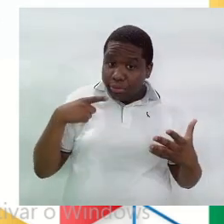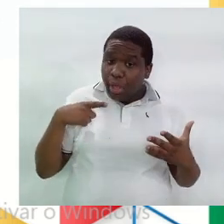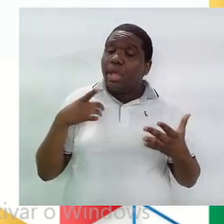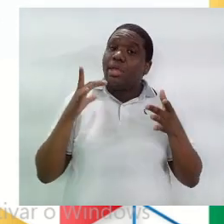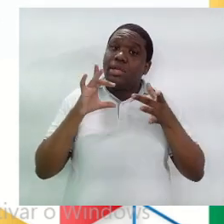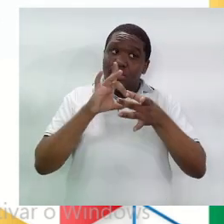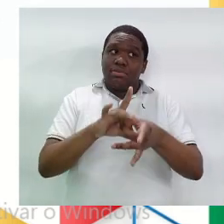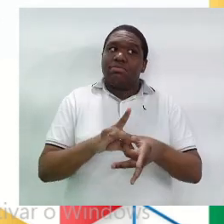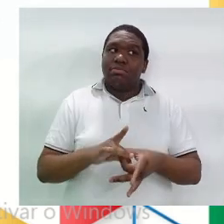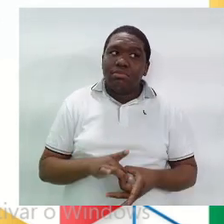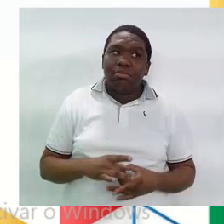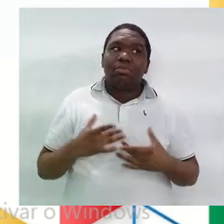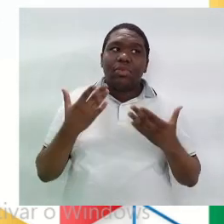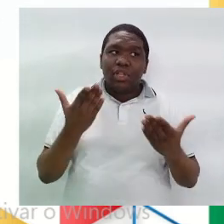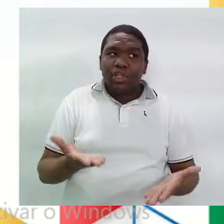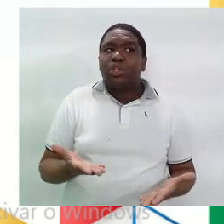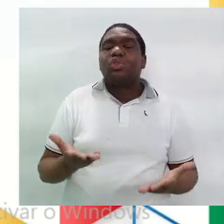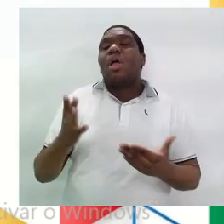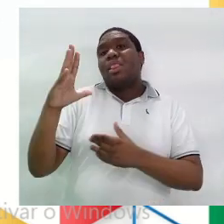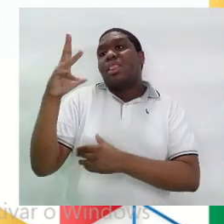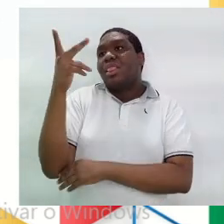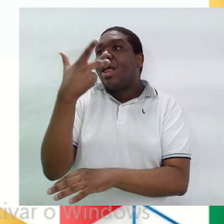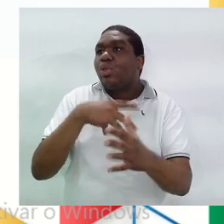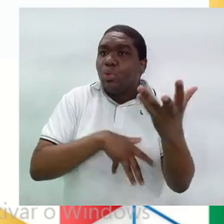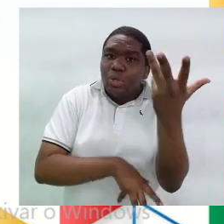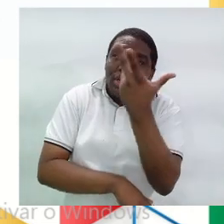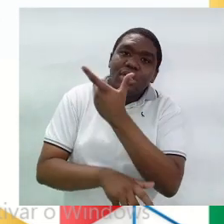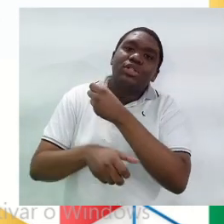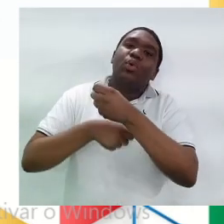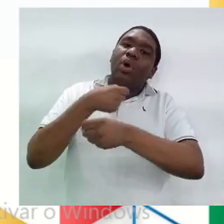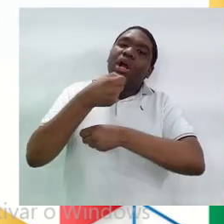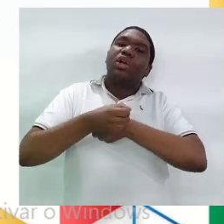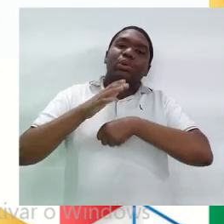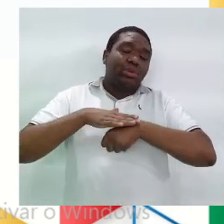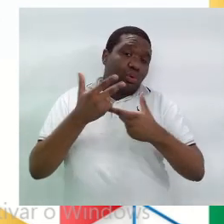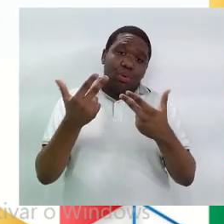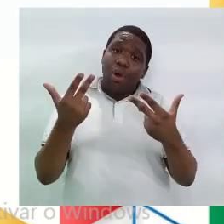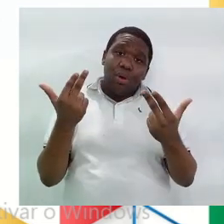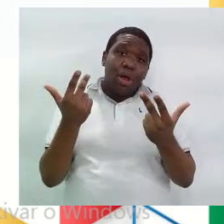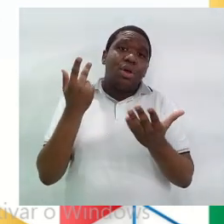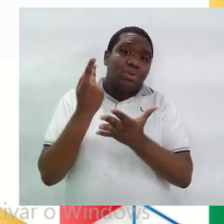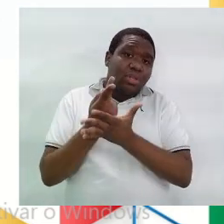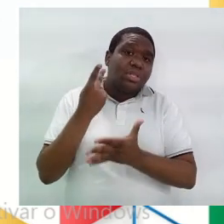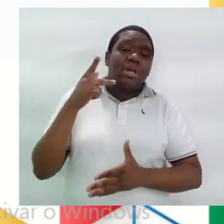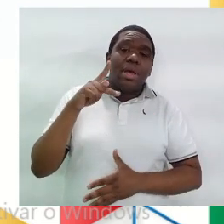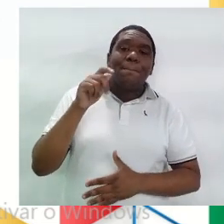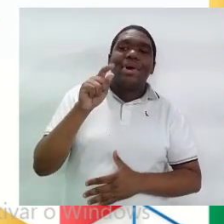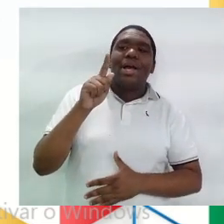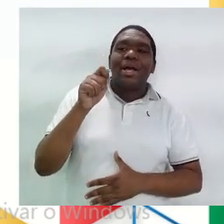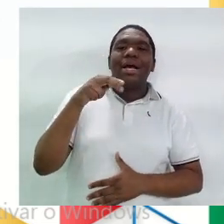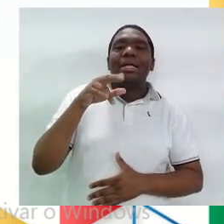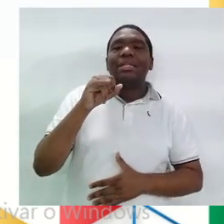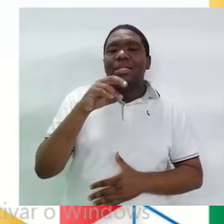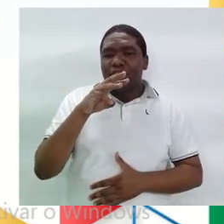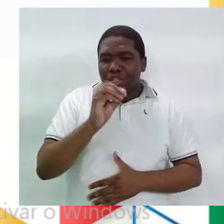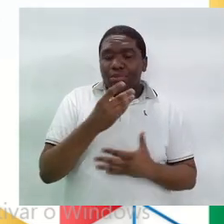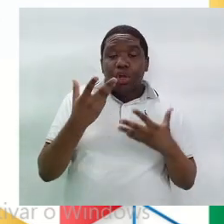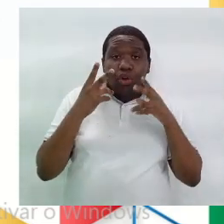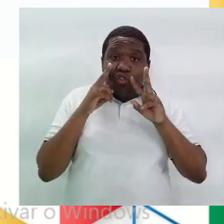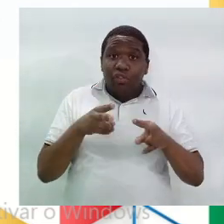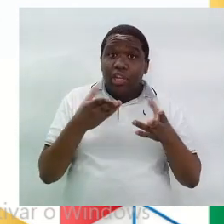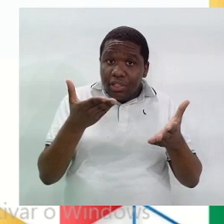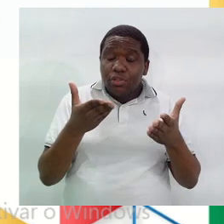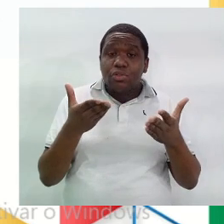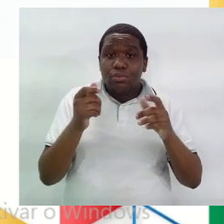às ações, às estações do ano, assim como acontecia no paganismo. Então, vamos ver aqui na